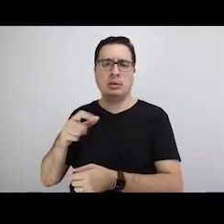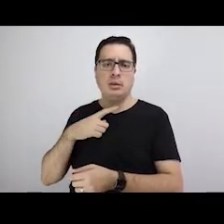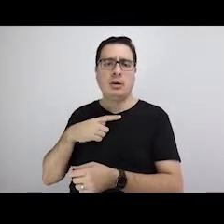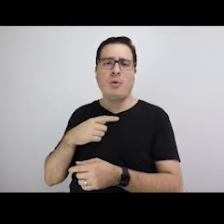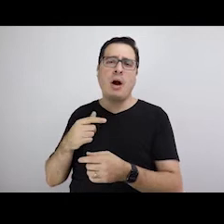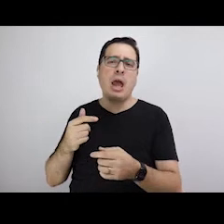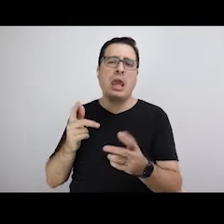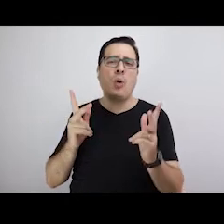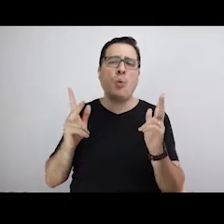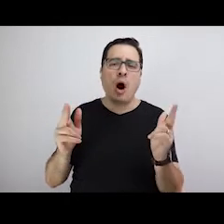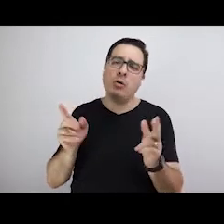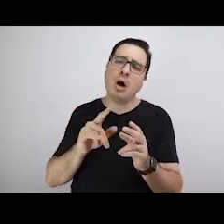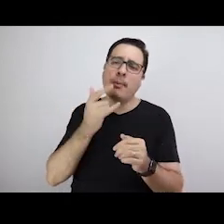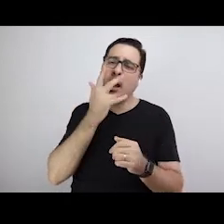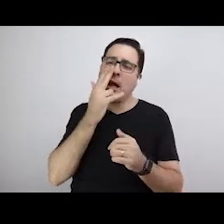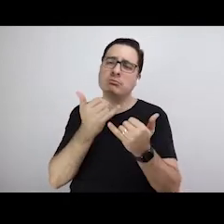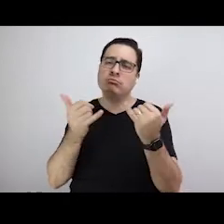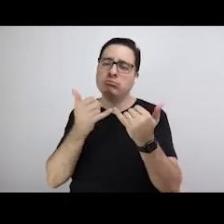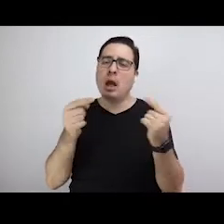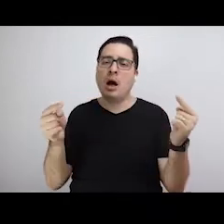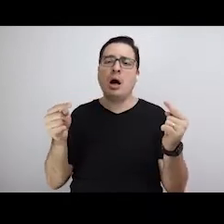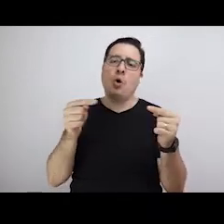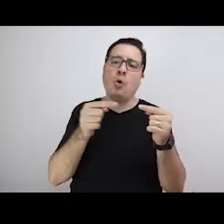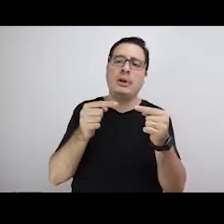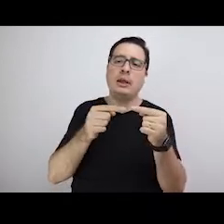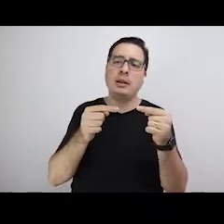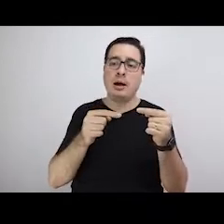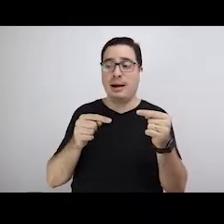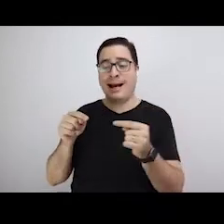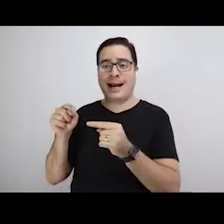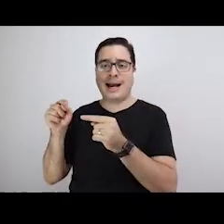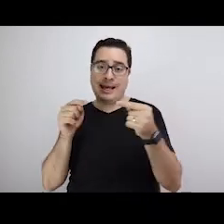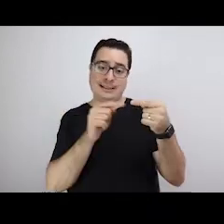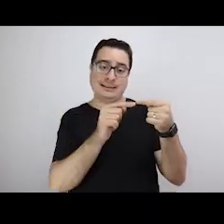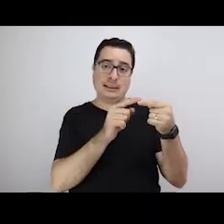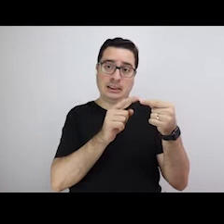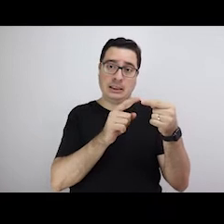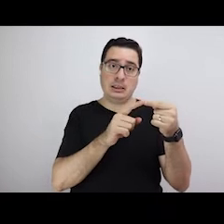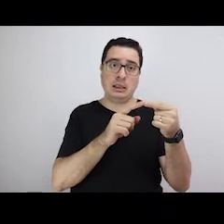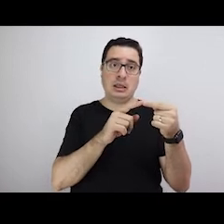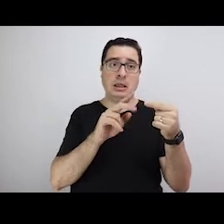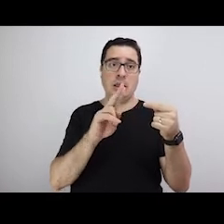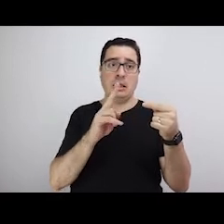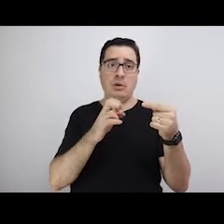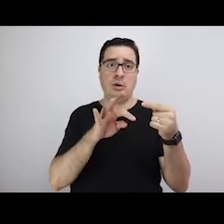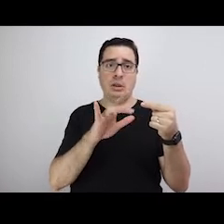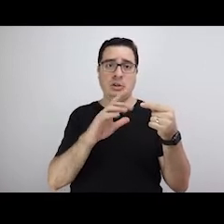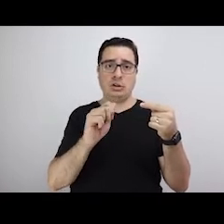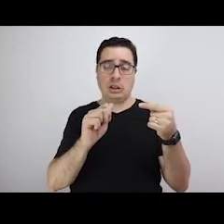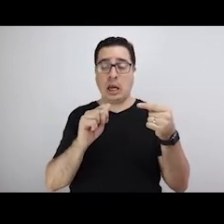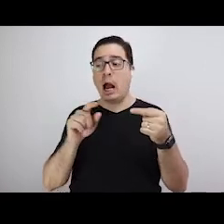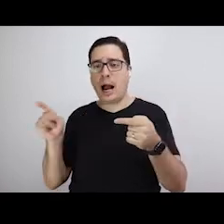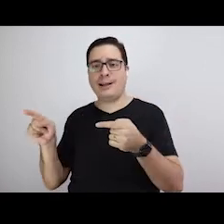equivalência, mas uma forte influência dessa heurística no caso da construção dessas